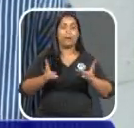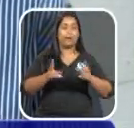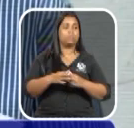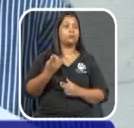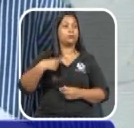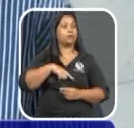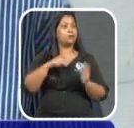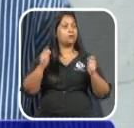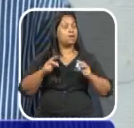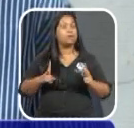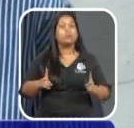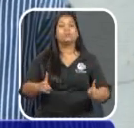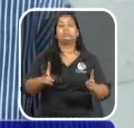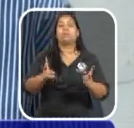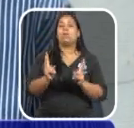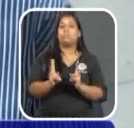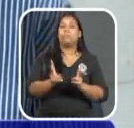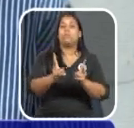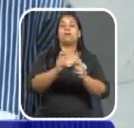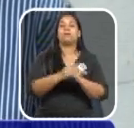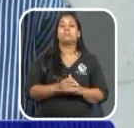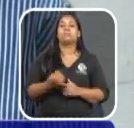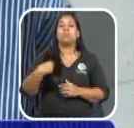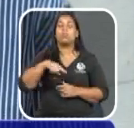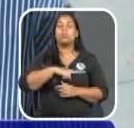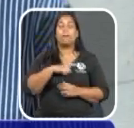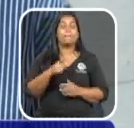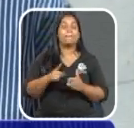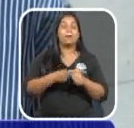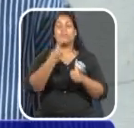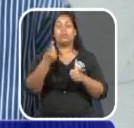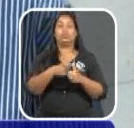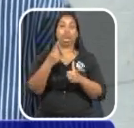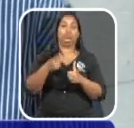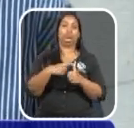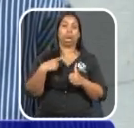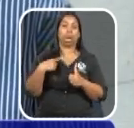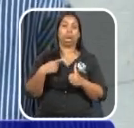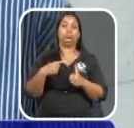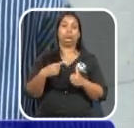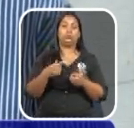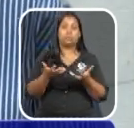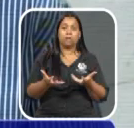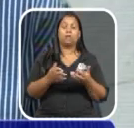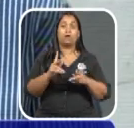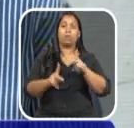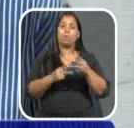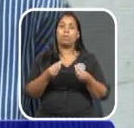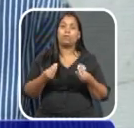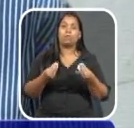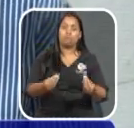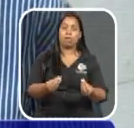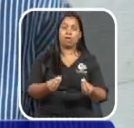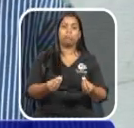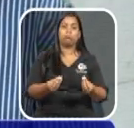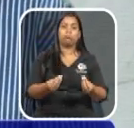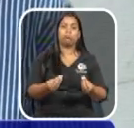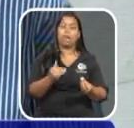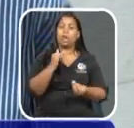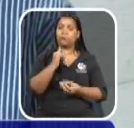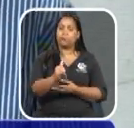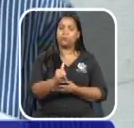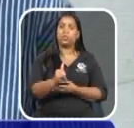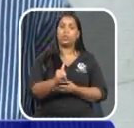possamos continuar na mesma linha que nós determinamos no primeiro dia que entramos aqui, que possamos dar ao nosso público a